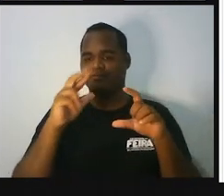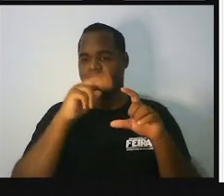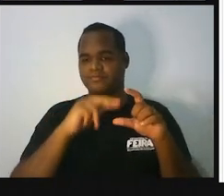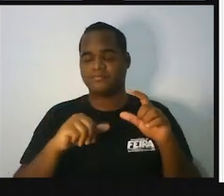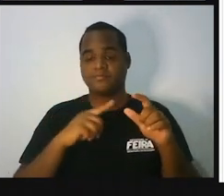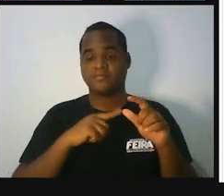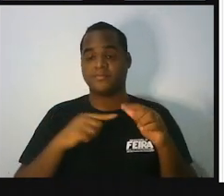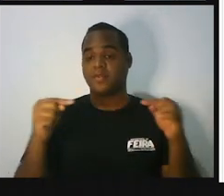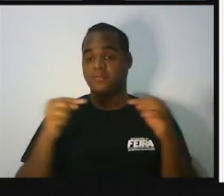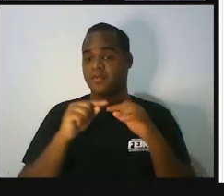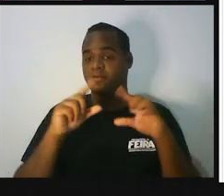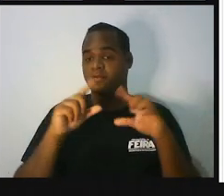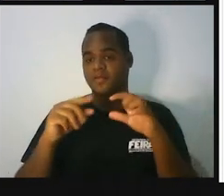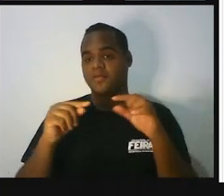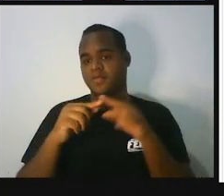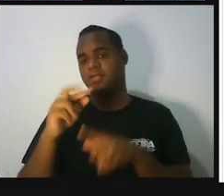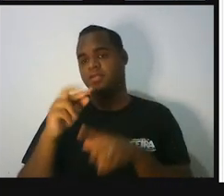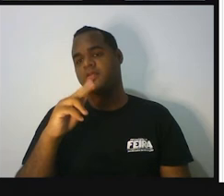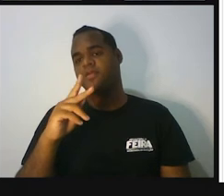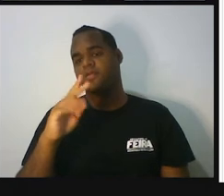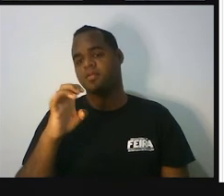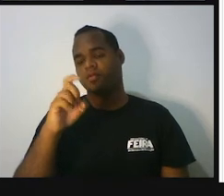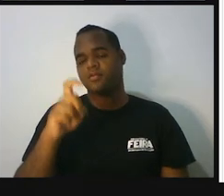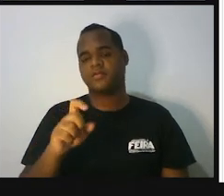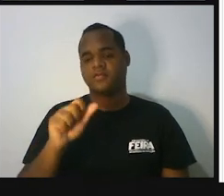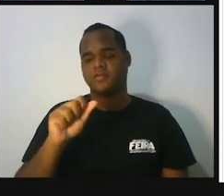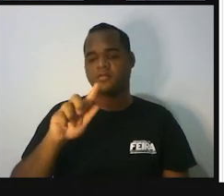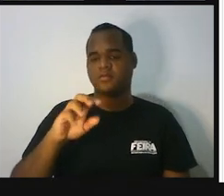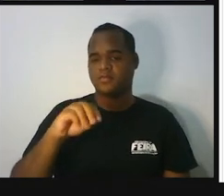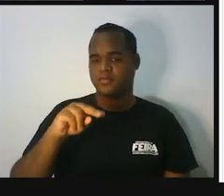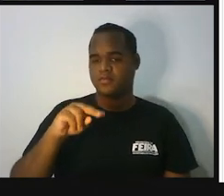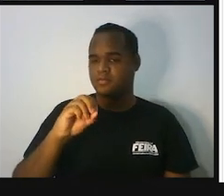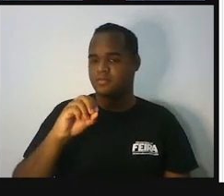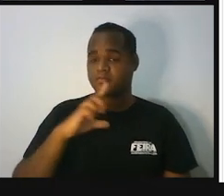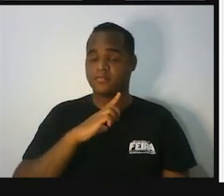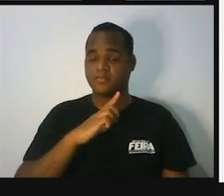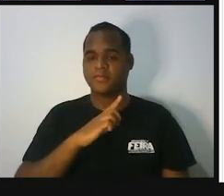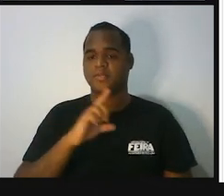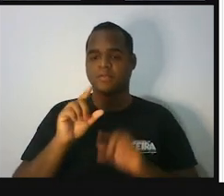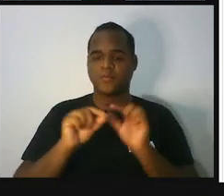Essa figura é o hexágono. É o hexágono? Será que é o hexágono?